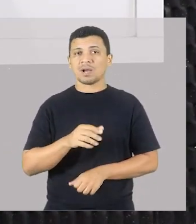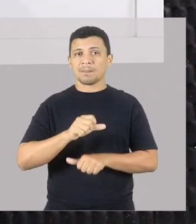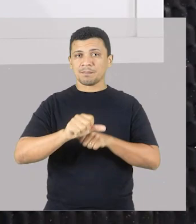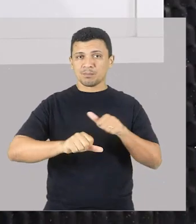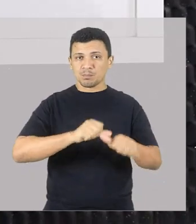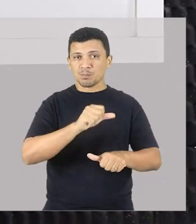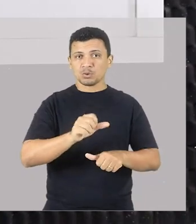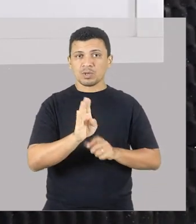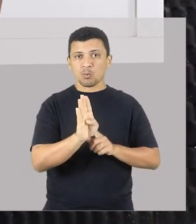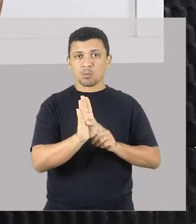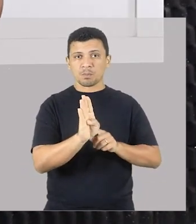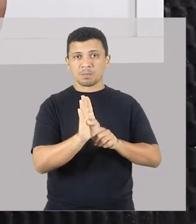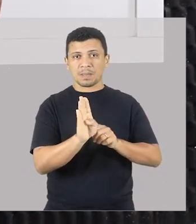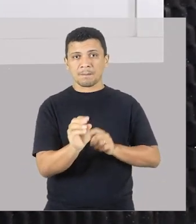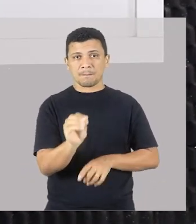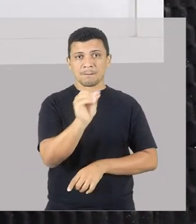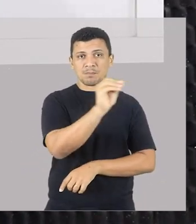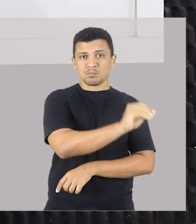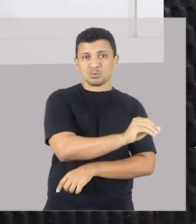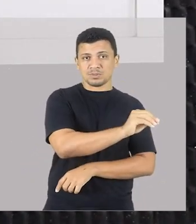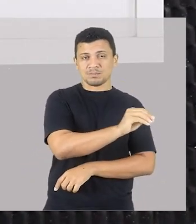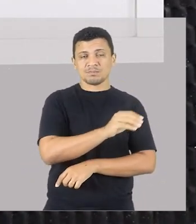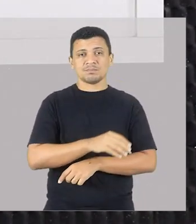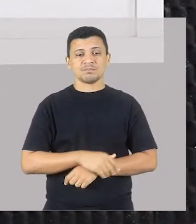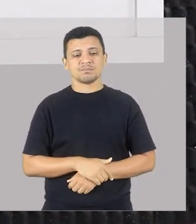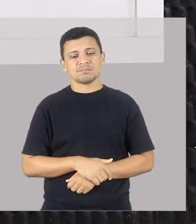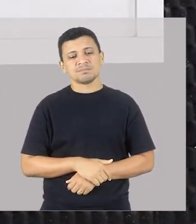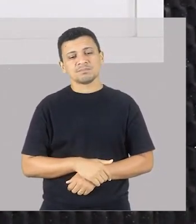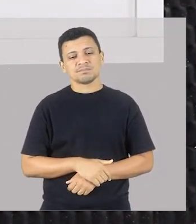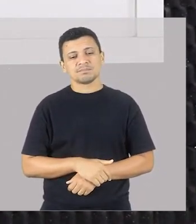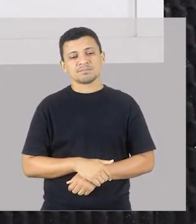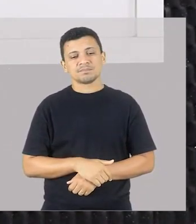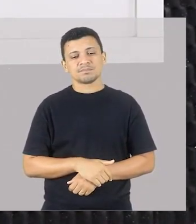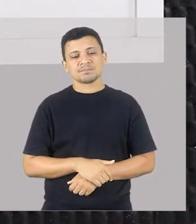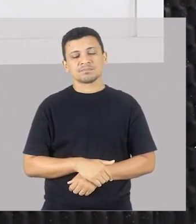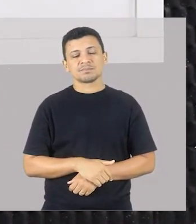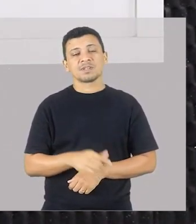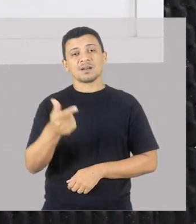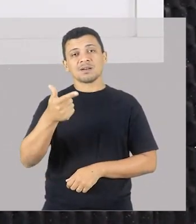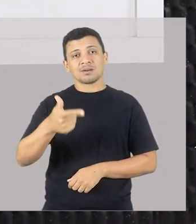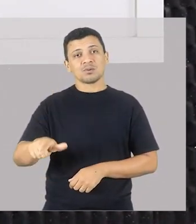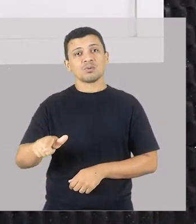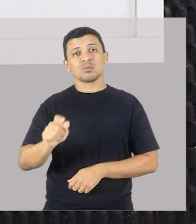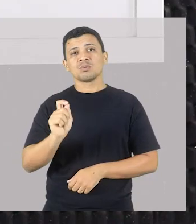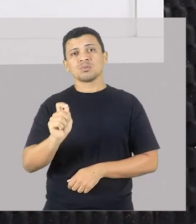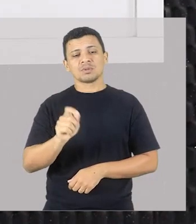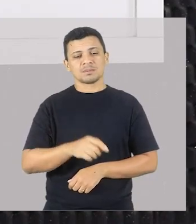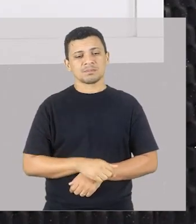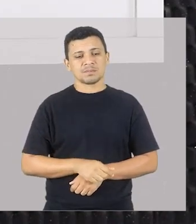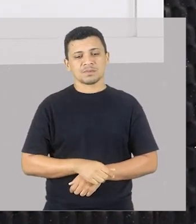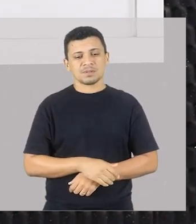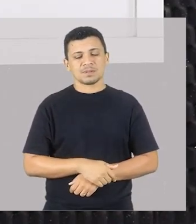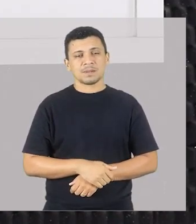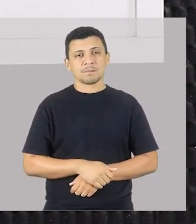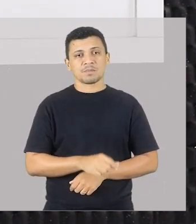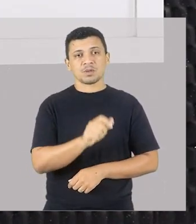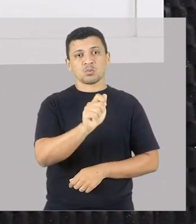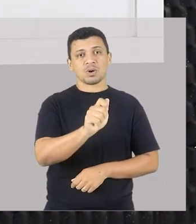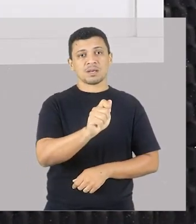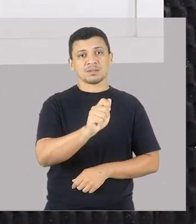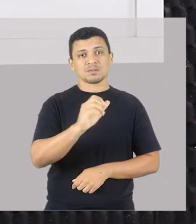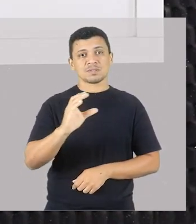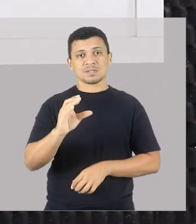o B de lugar e já fiz uma outra palavra. Agora eu vou permutar de novo aqui o A com o C. Então, vou botar aqui o